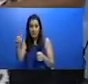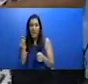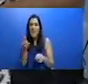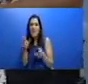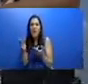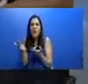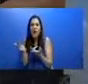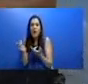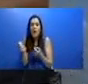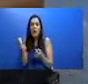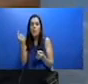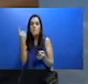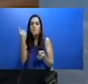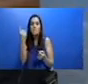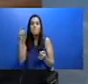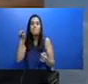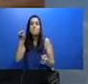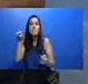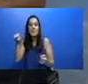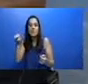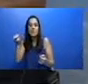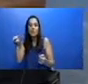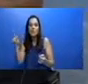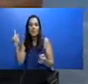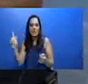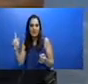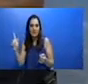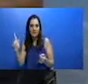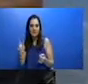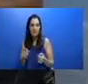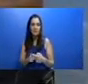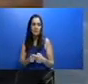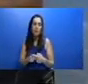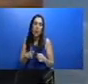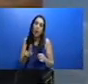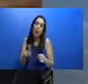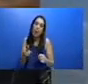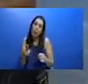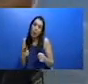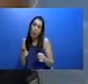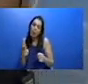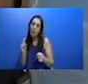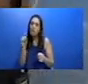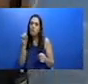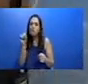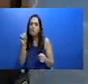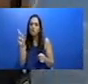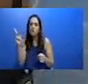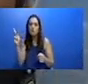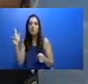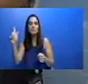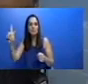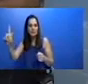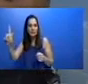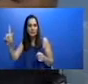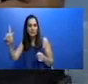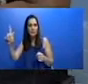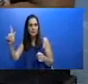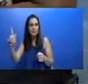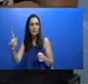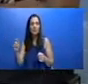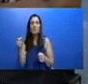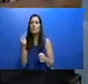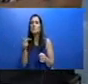gramas. Ou 1 quilograma, que eu posso escrever dessa maneira, né, com essa abreviatura, igual a